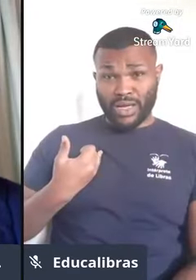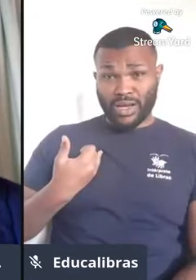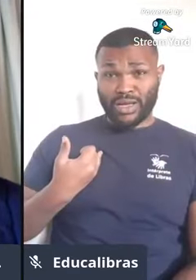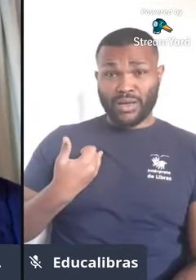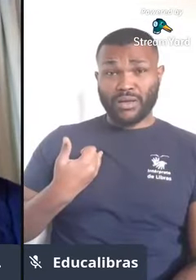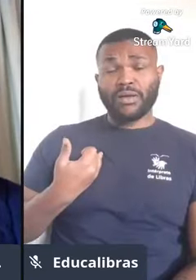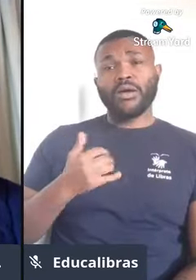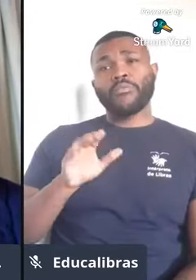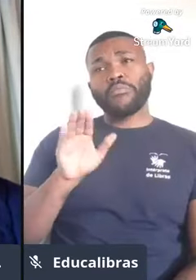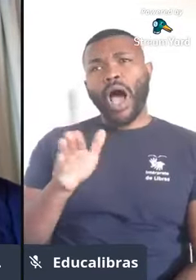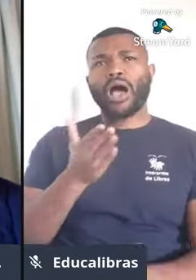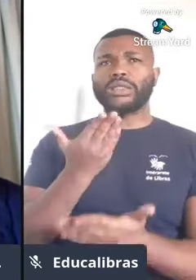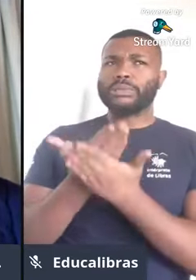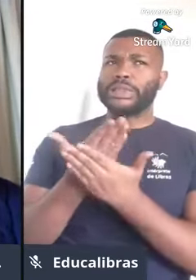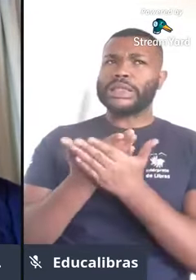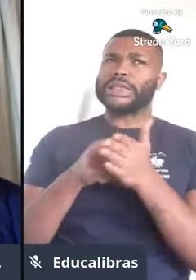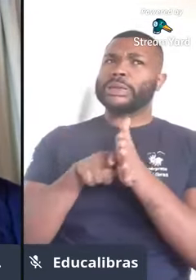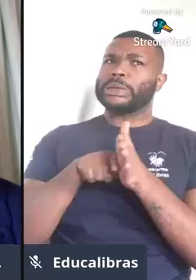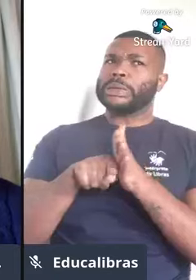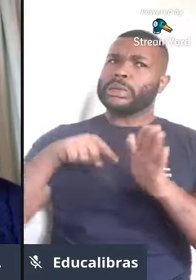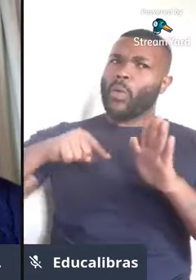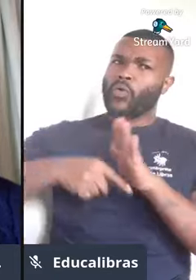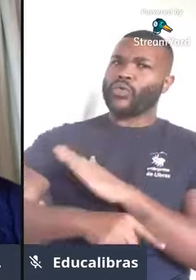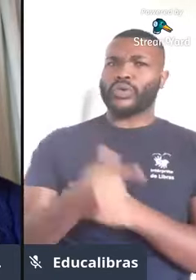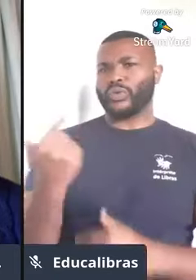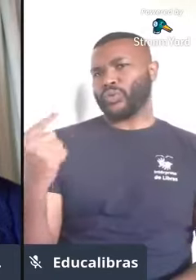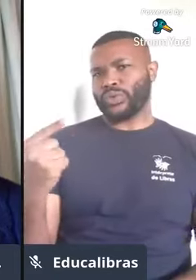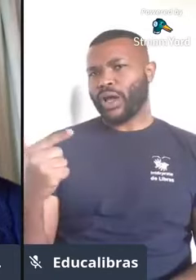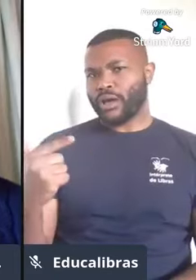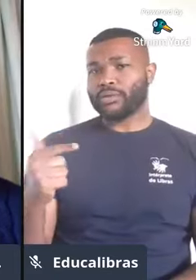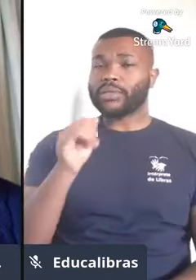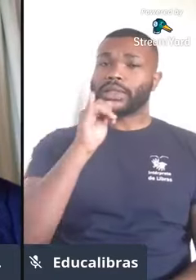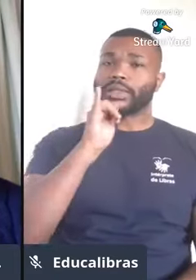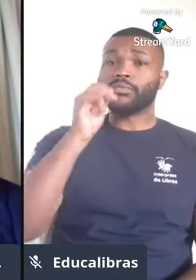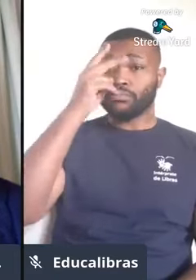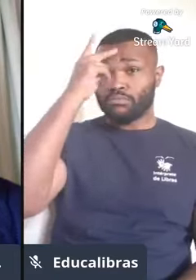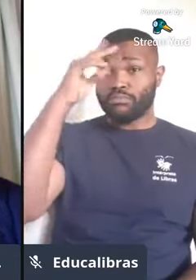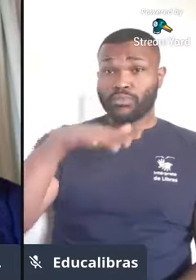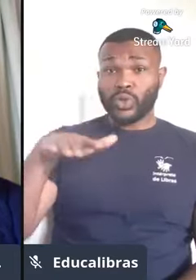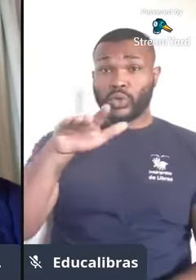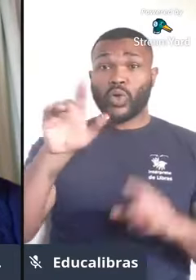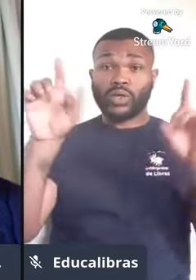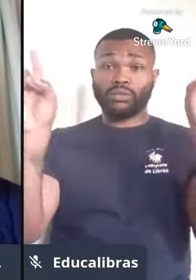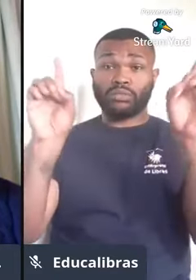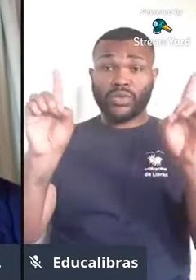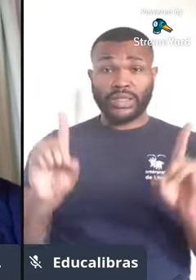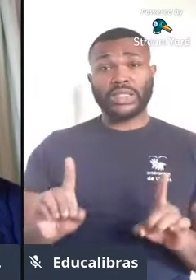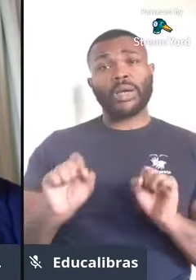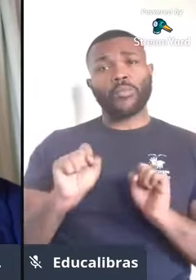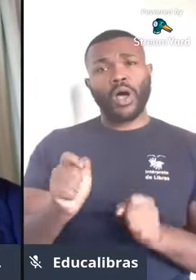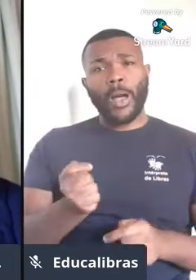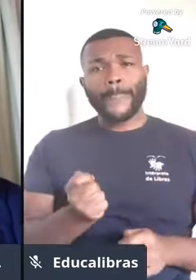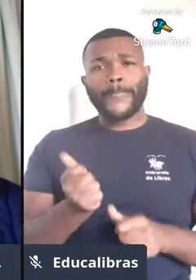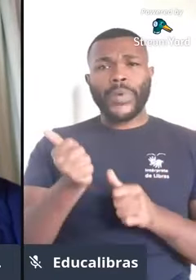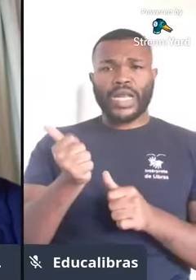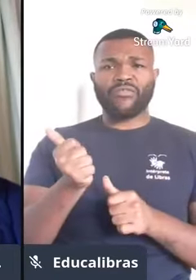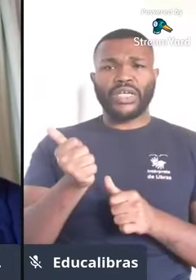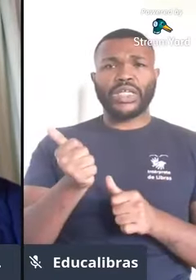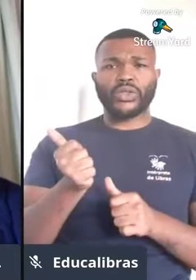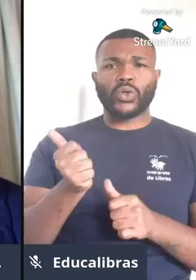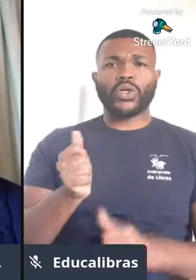base na realidade concreta, é que o fato das pessoas com deficiência poderem receber o benefício de prestação continuada, que é